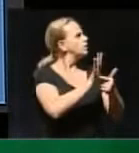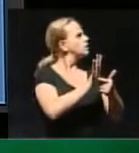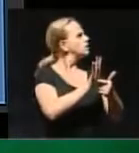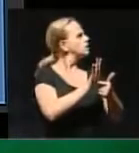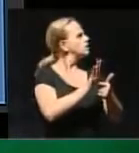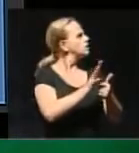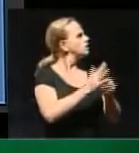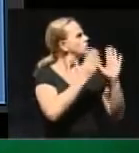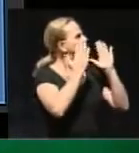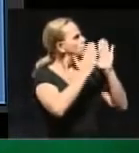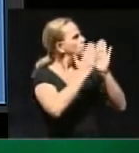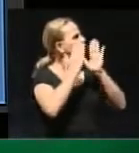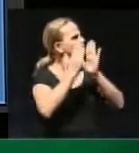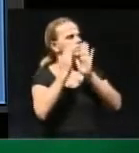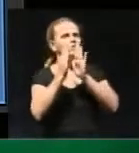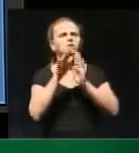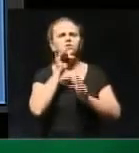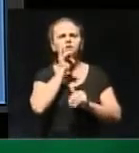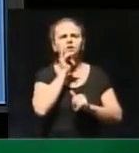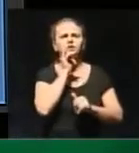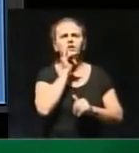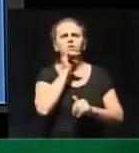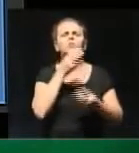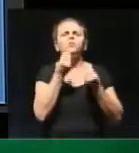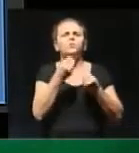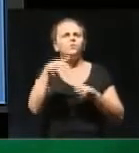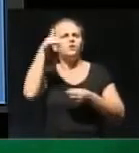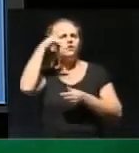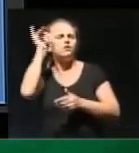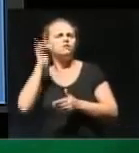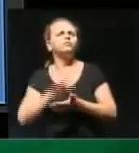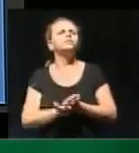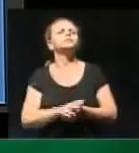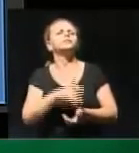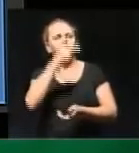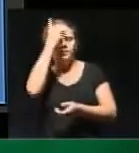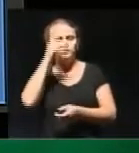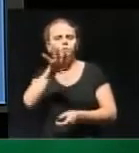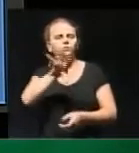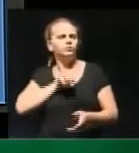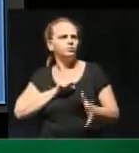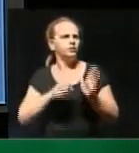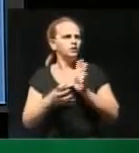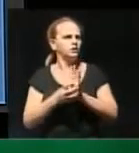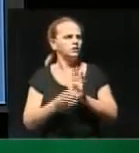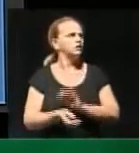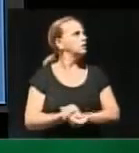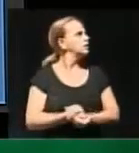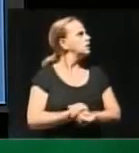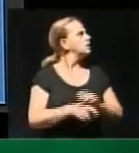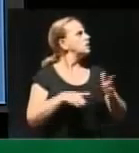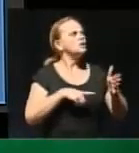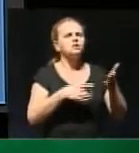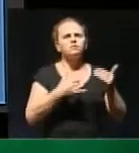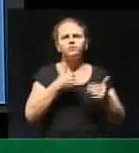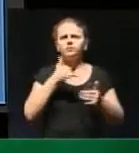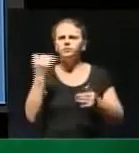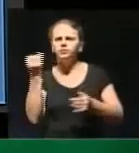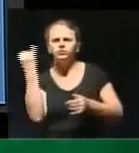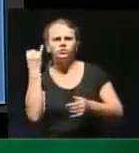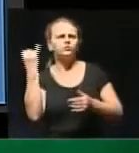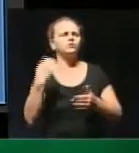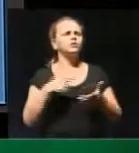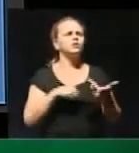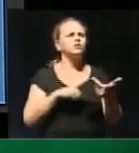nós podemos usar essas oportunidades para evitar que o indivíduo seja infectado. Nós certamente temos a grande importância de